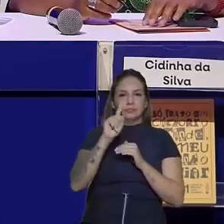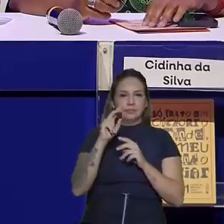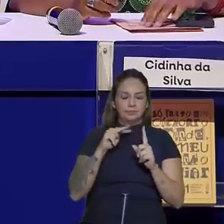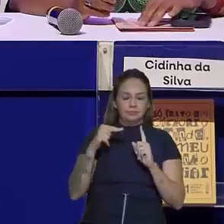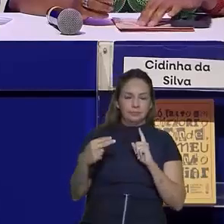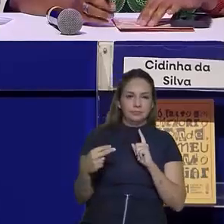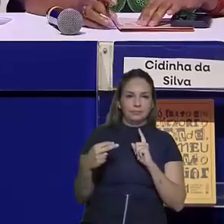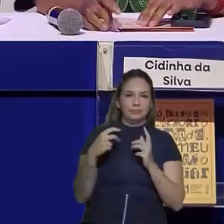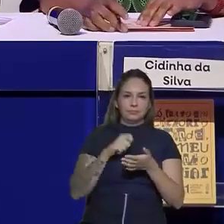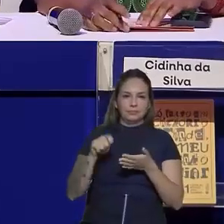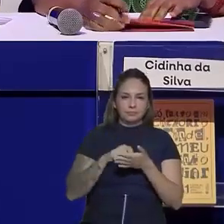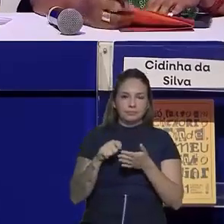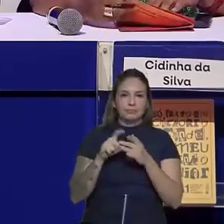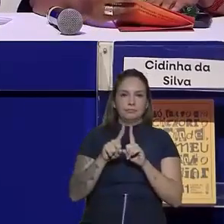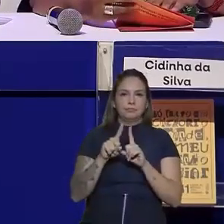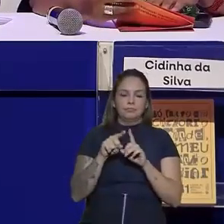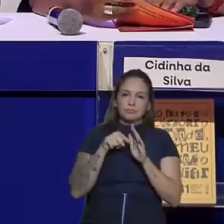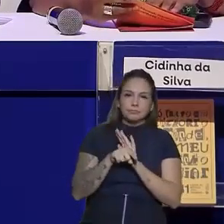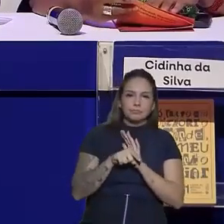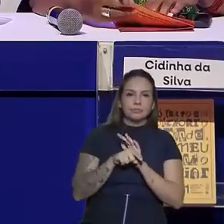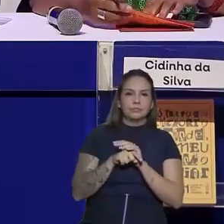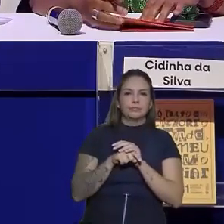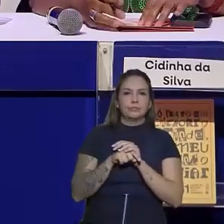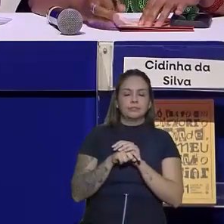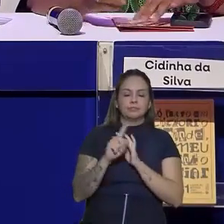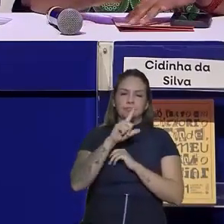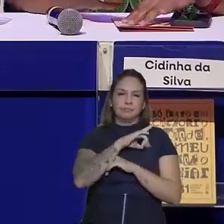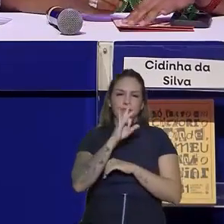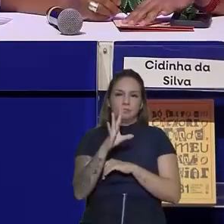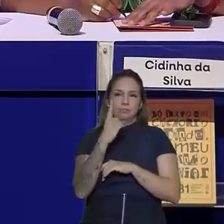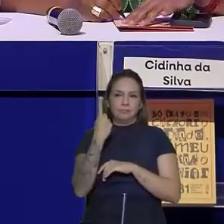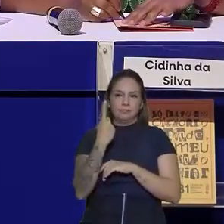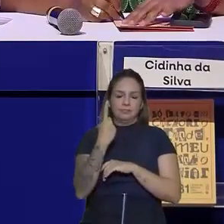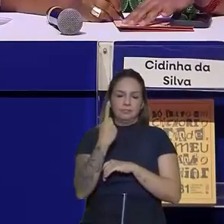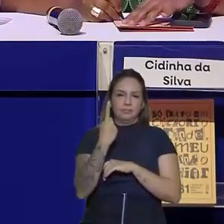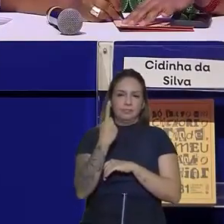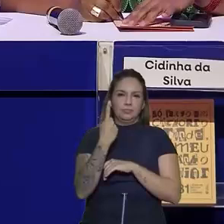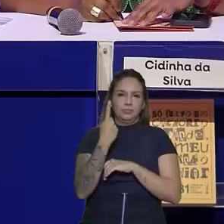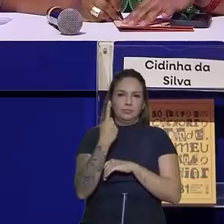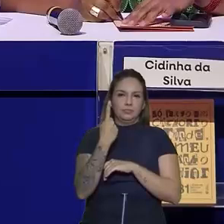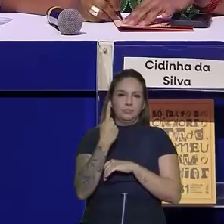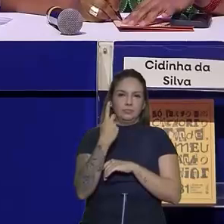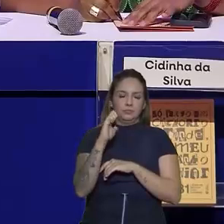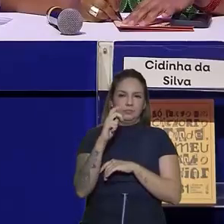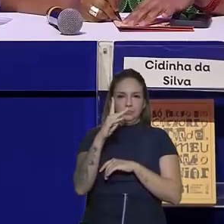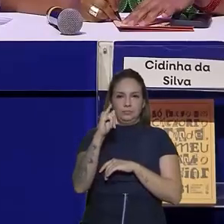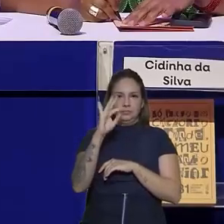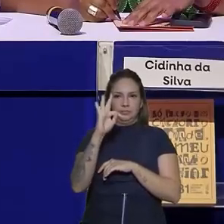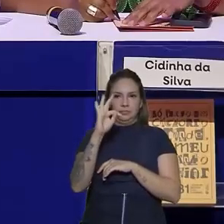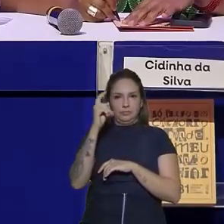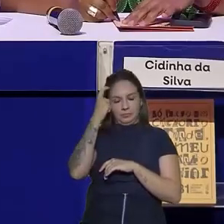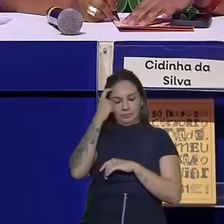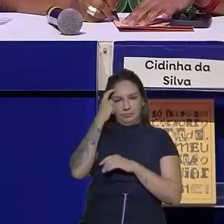do ponto de vista da escrita, mas também da pesquisa, que não há somente uma toada de epistemologia